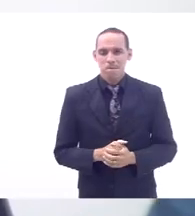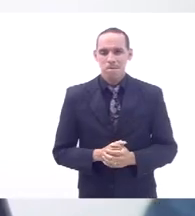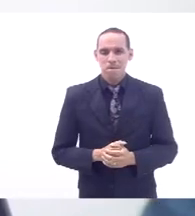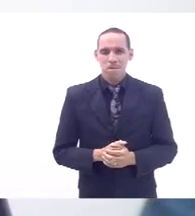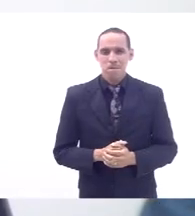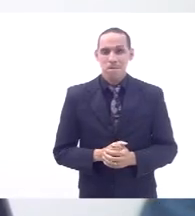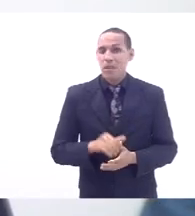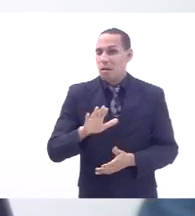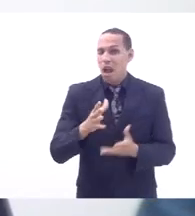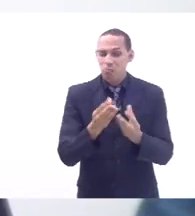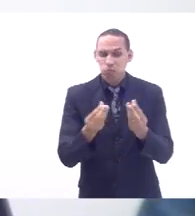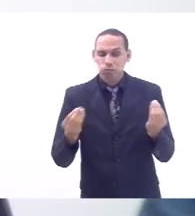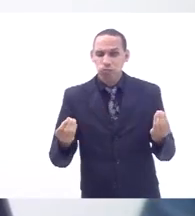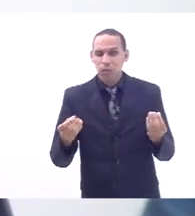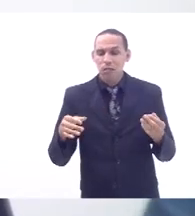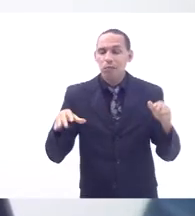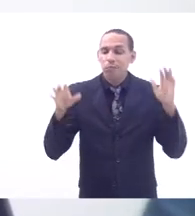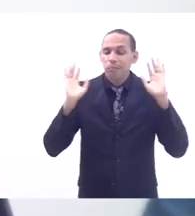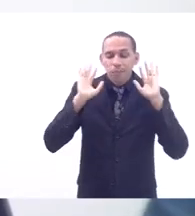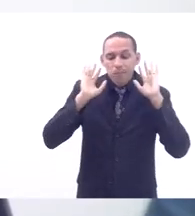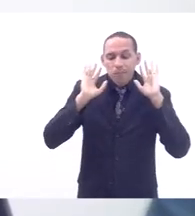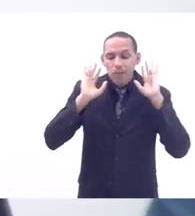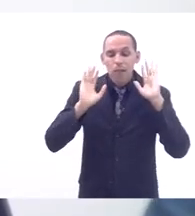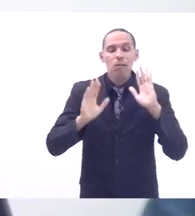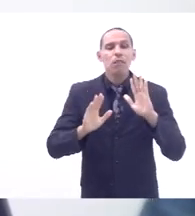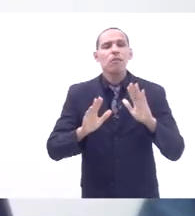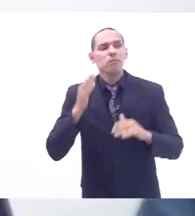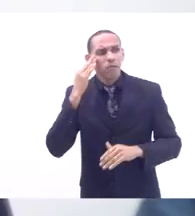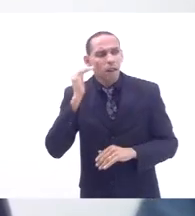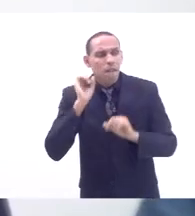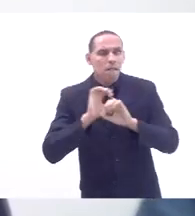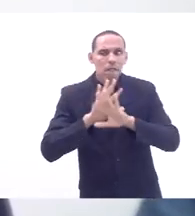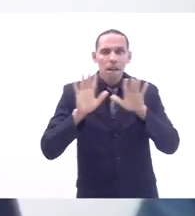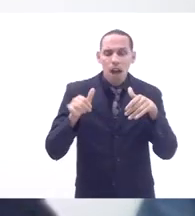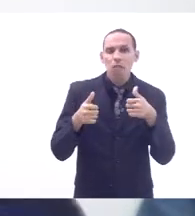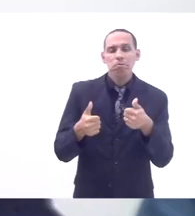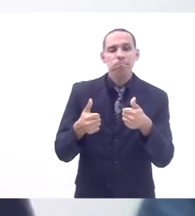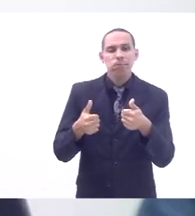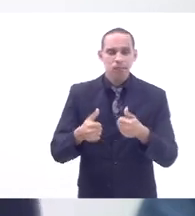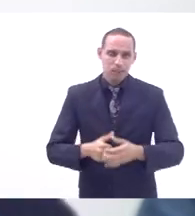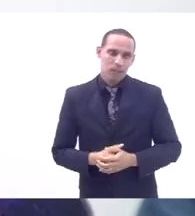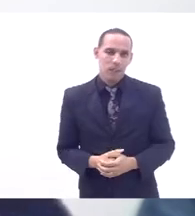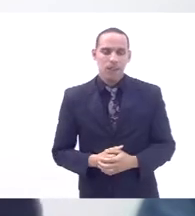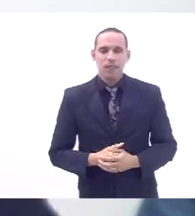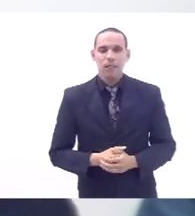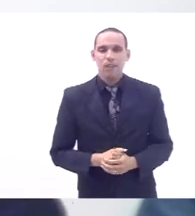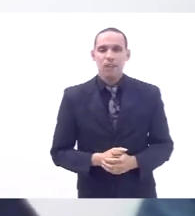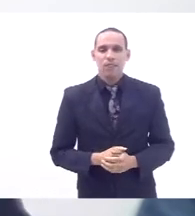Vai ter gente que vai escutar e que vai entender o que ele falou.